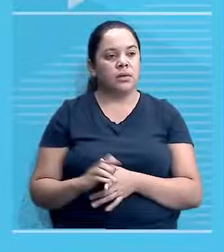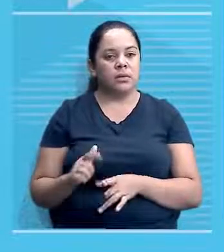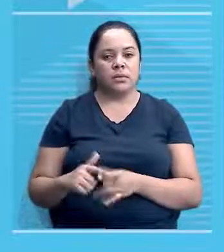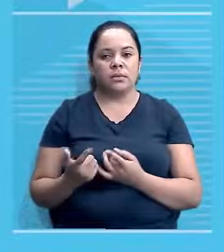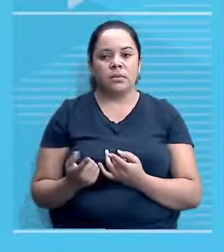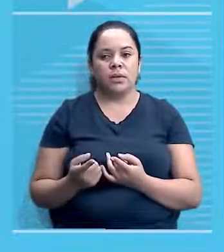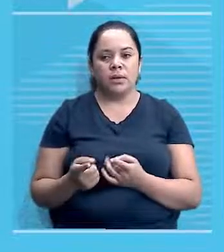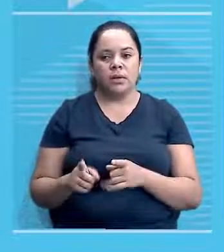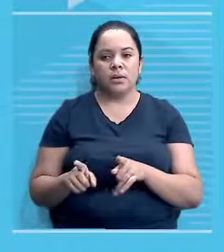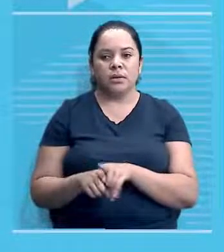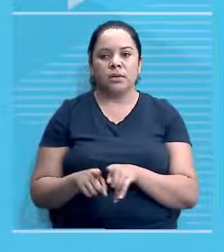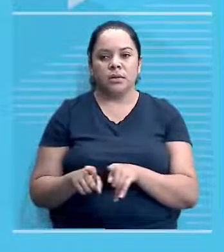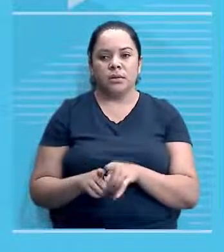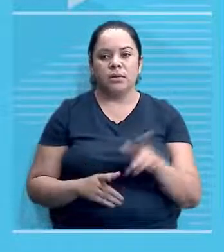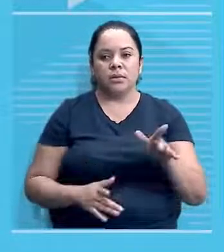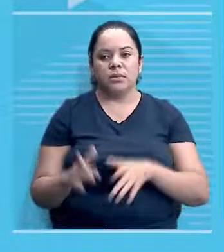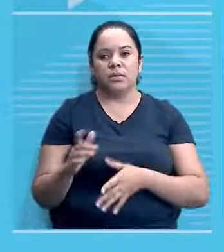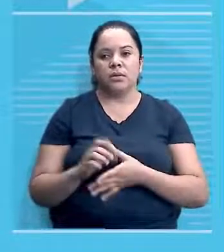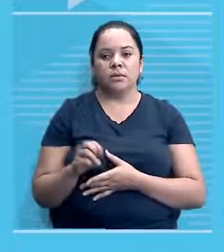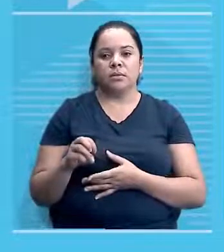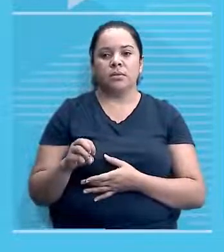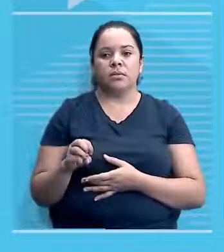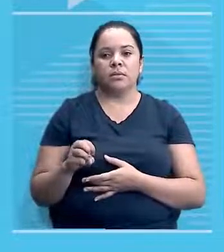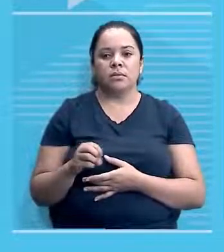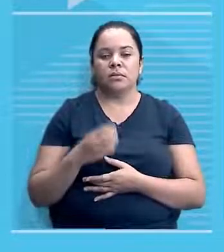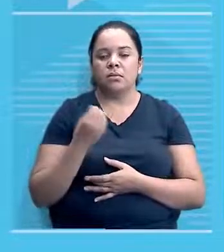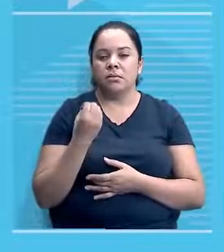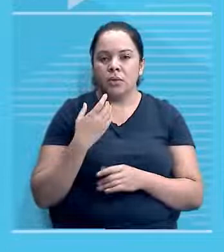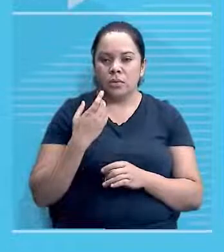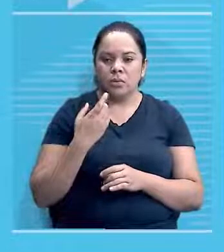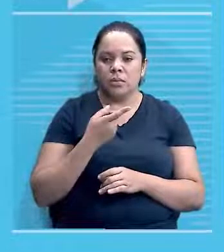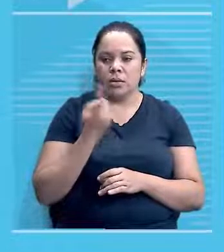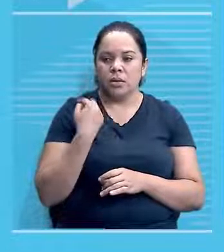mítico para nós Independência